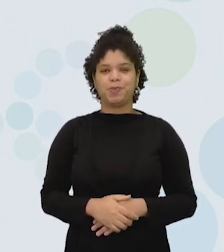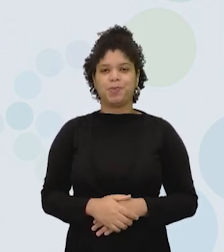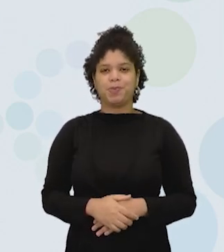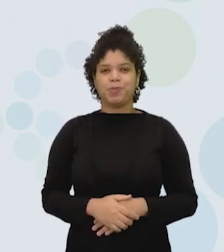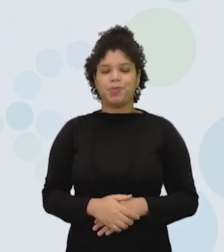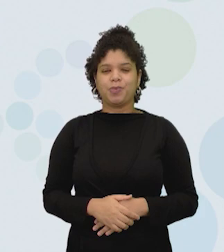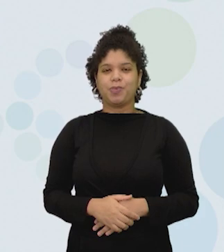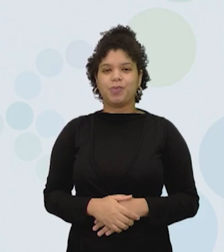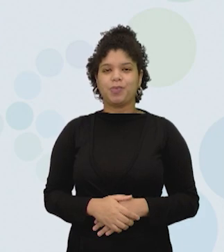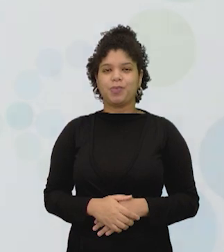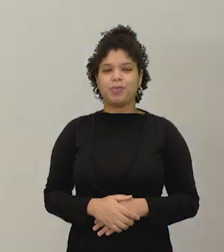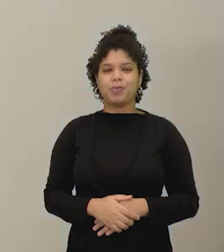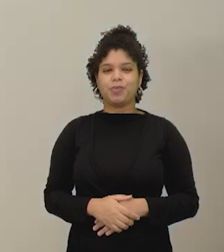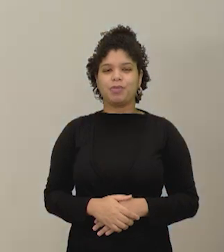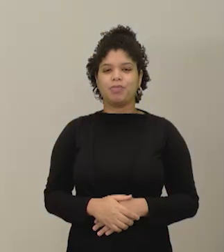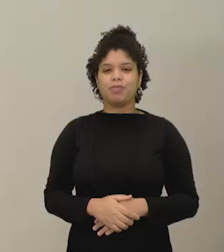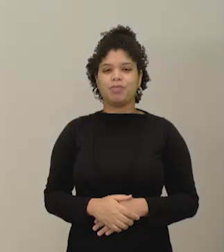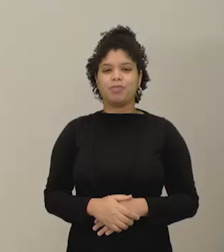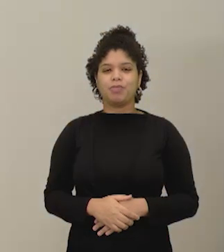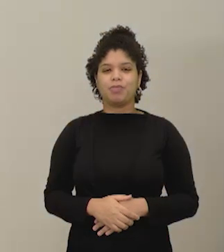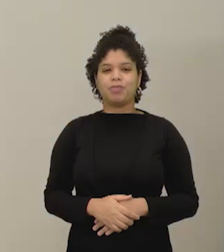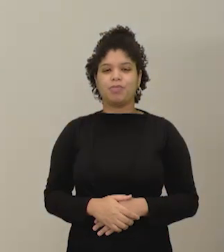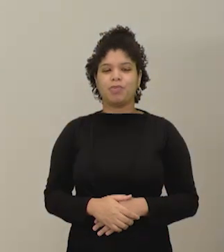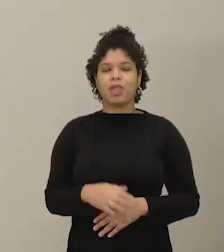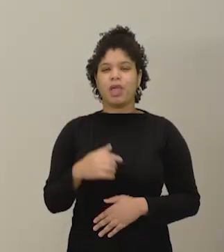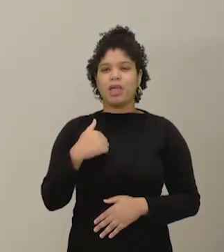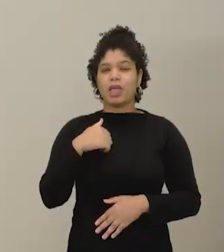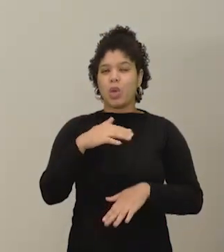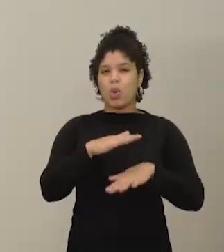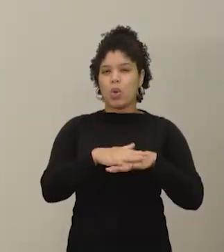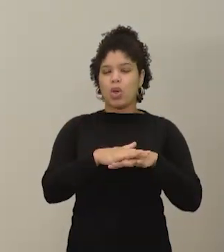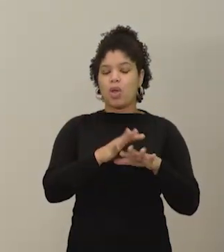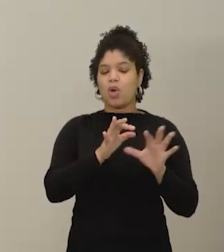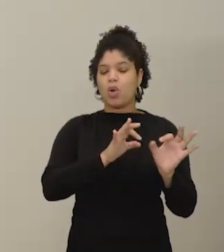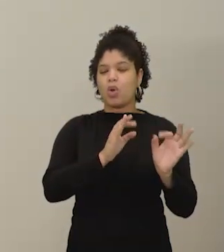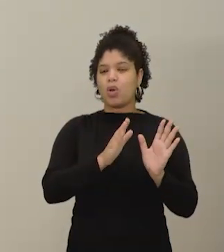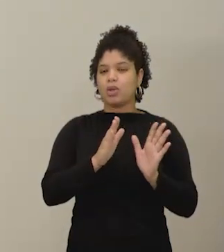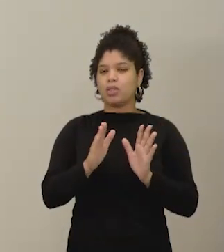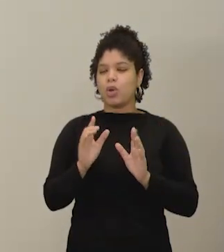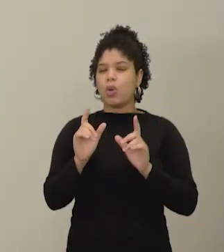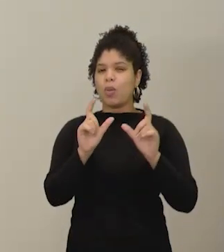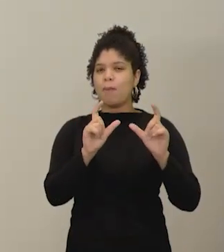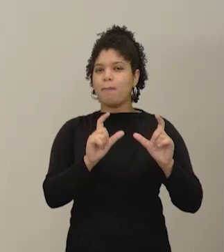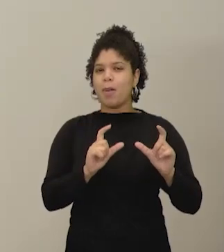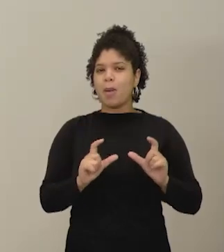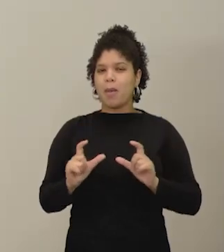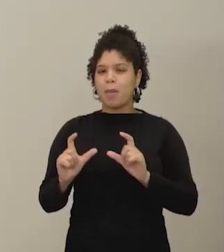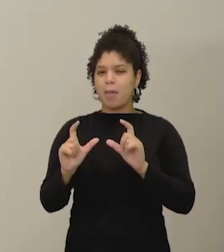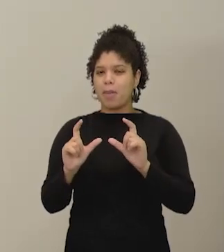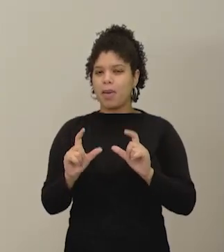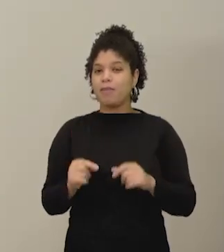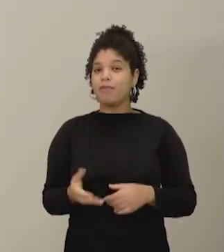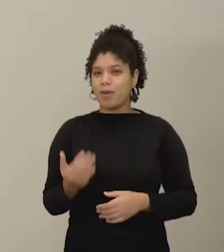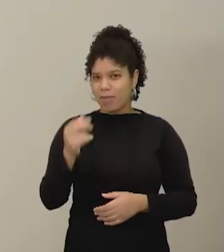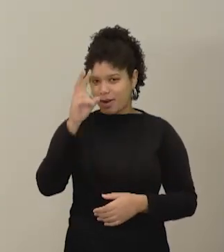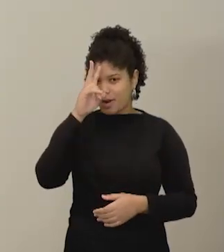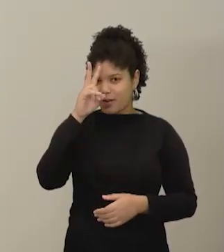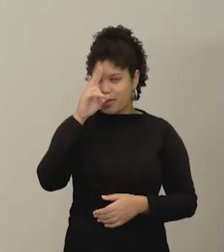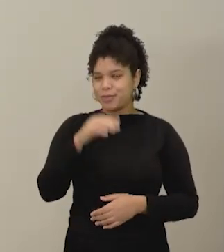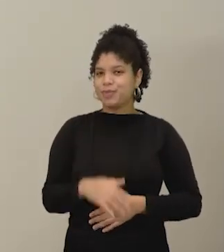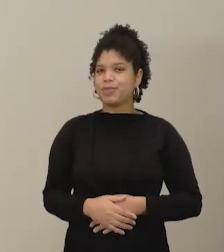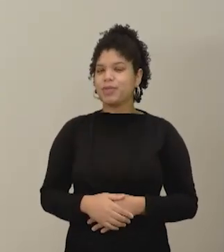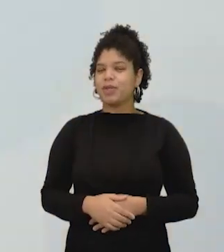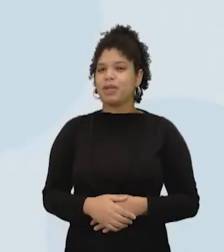um pouquinho de cada, um bocadinho de cada coisa para a gente relembrar. Então, vamos começar. Cite modalidades